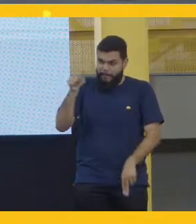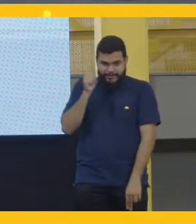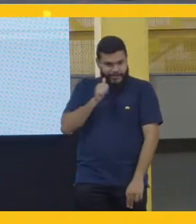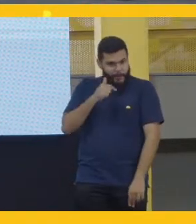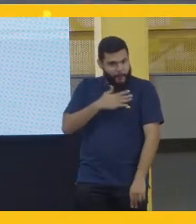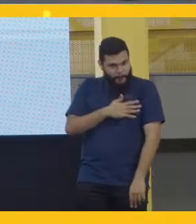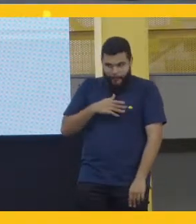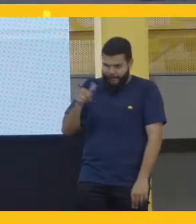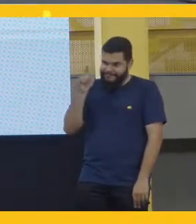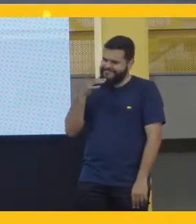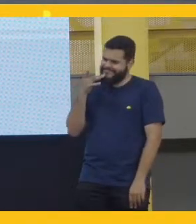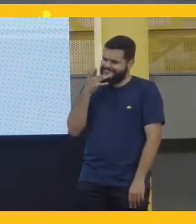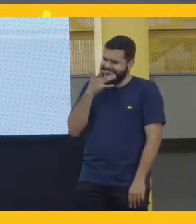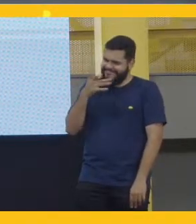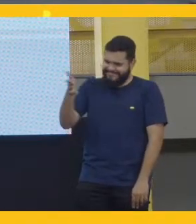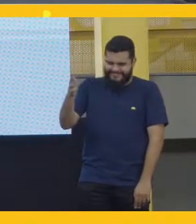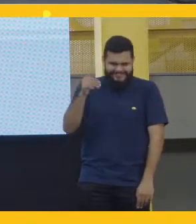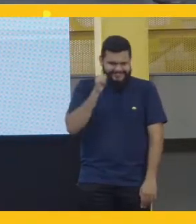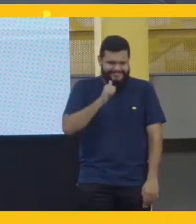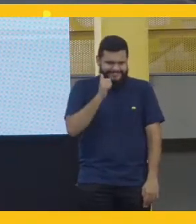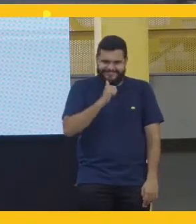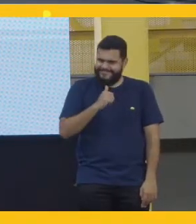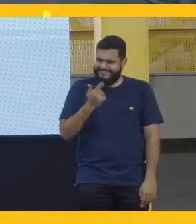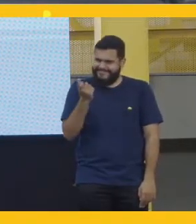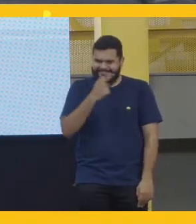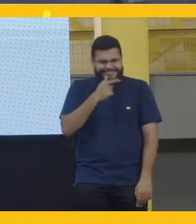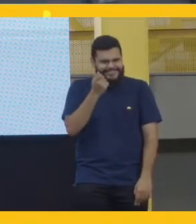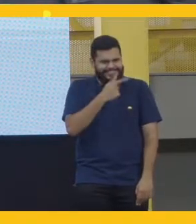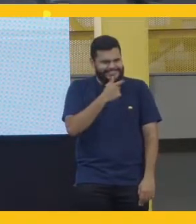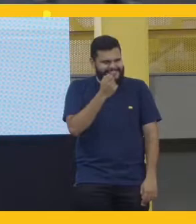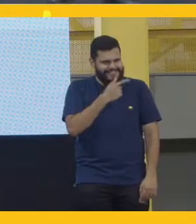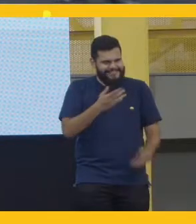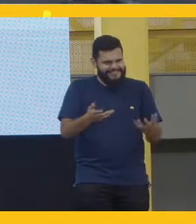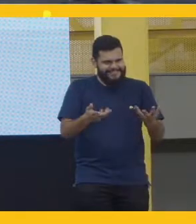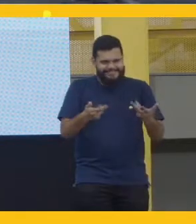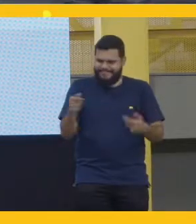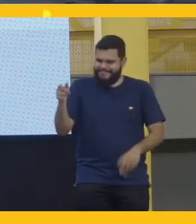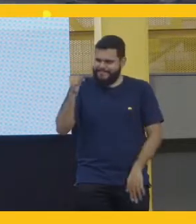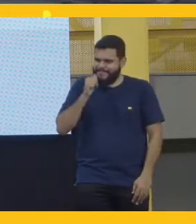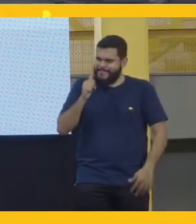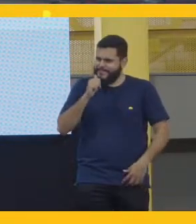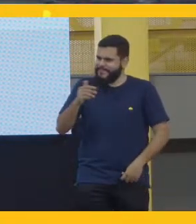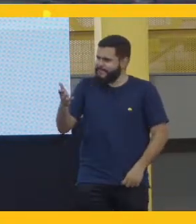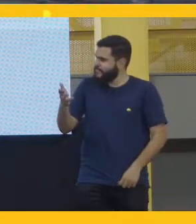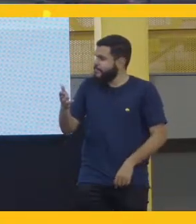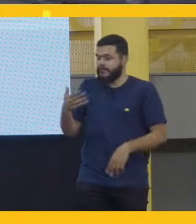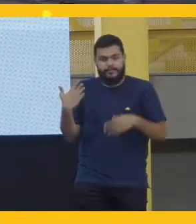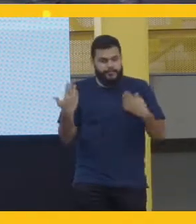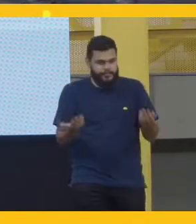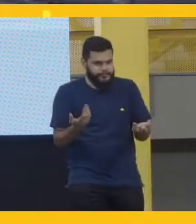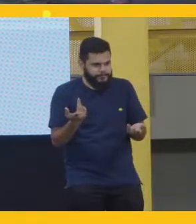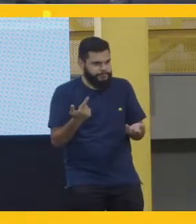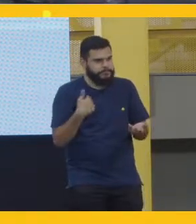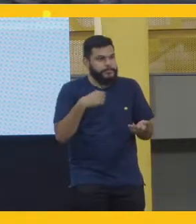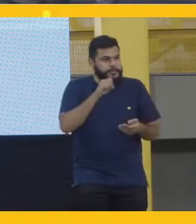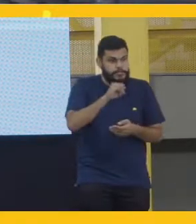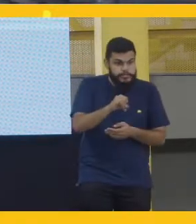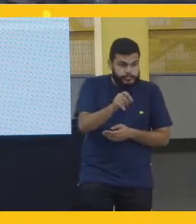esse daí é exibicionista. Ui, ó. Oh. Então, a ideia é que, se